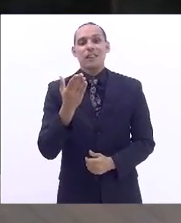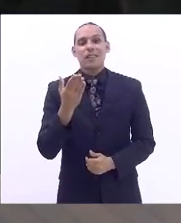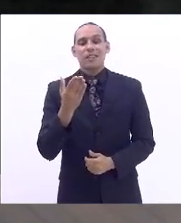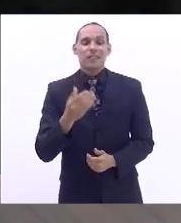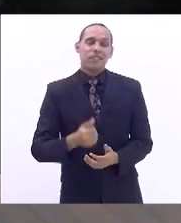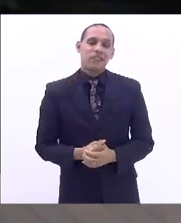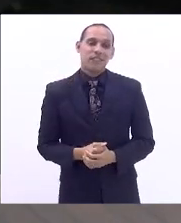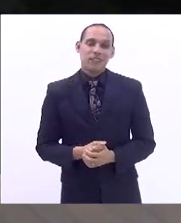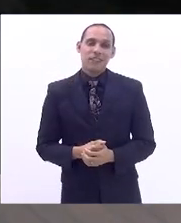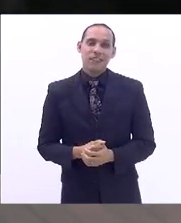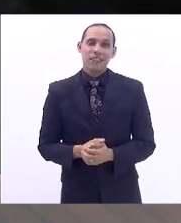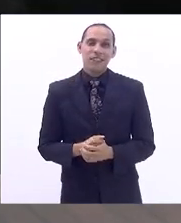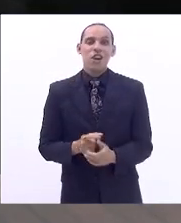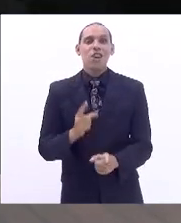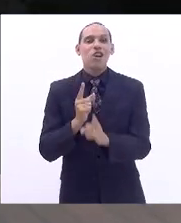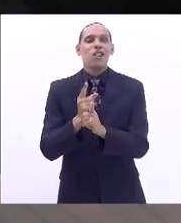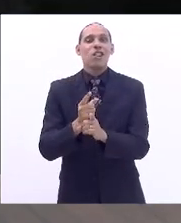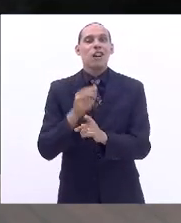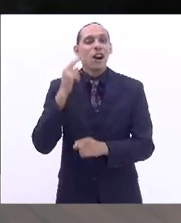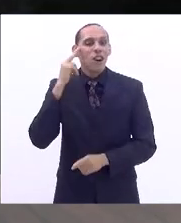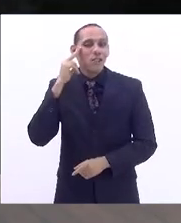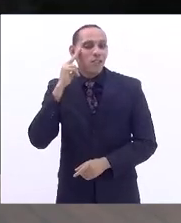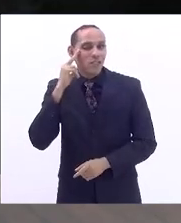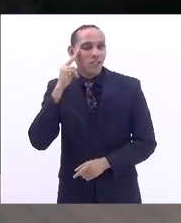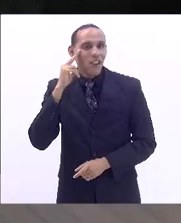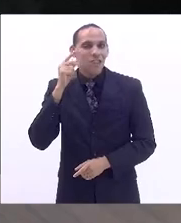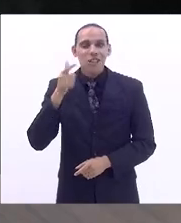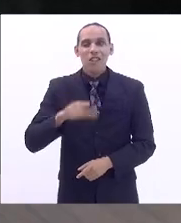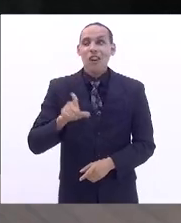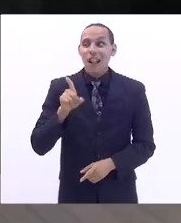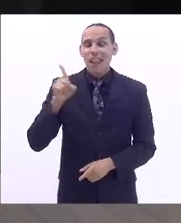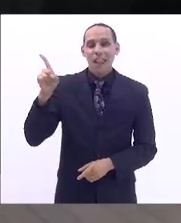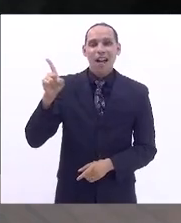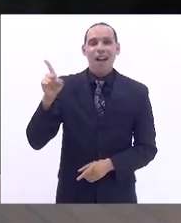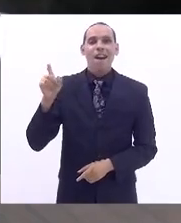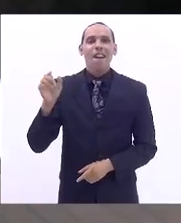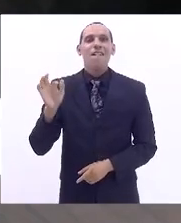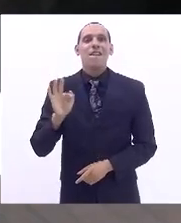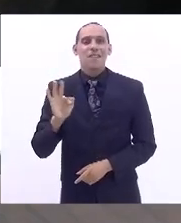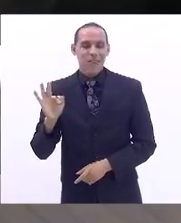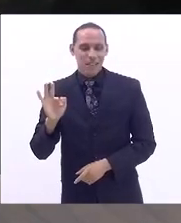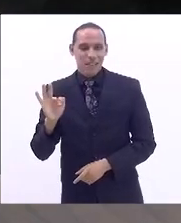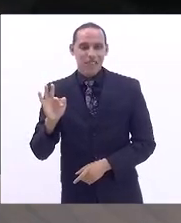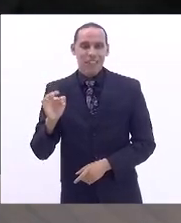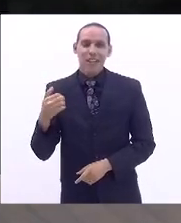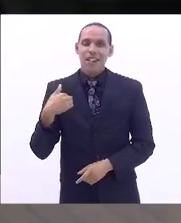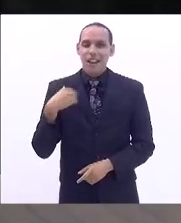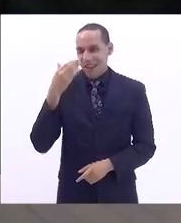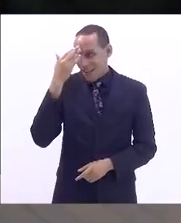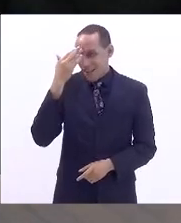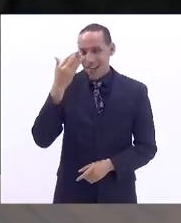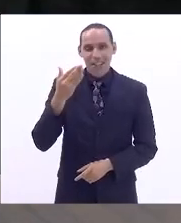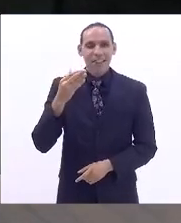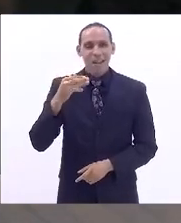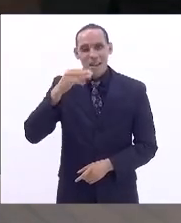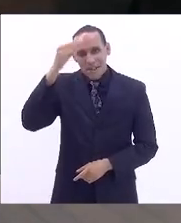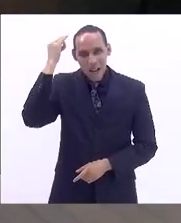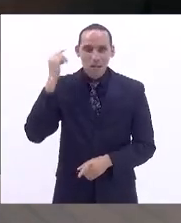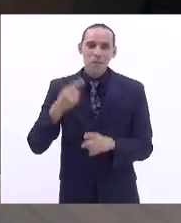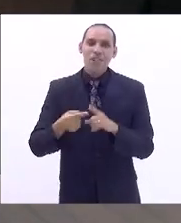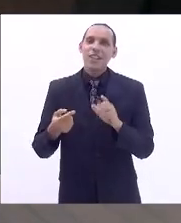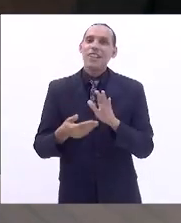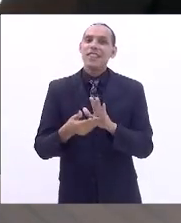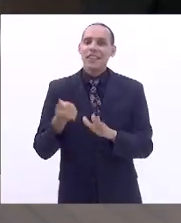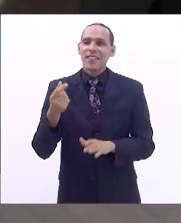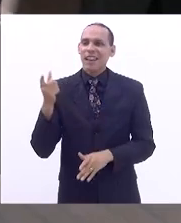senhor Sou encontrou de novo esse sonho lá em Friburgo vou agradecer só o Márcio Pacheco por